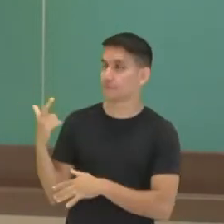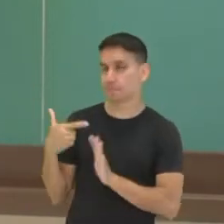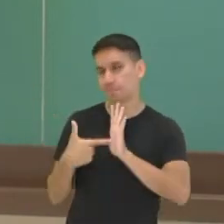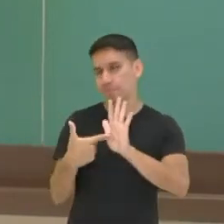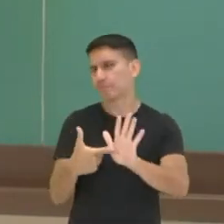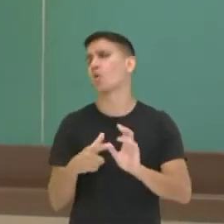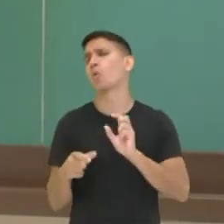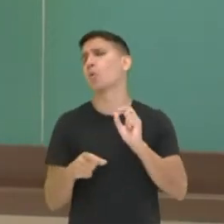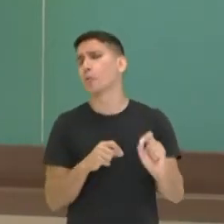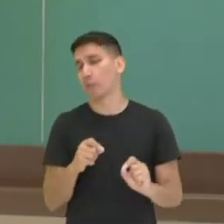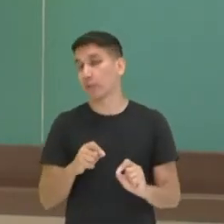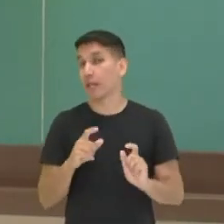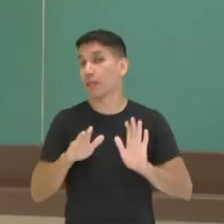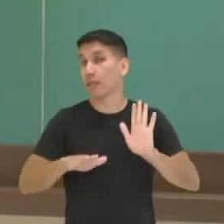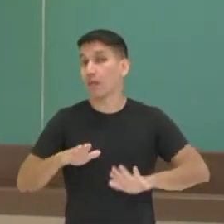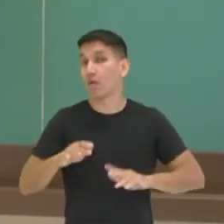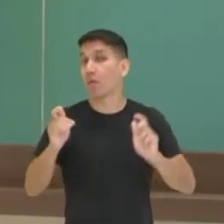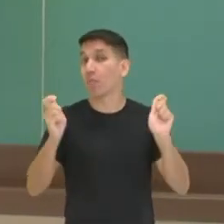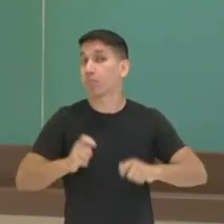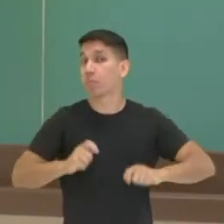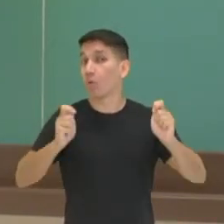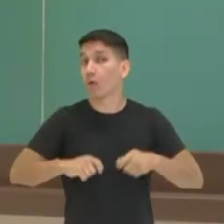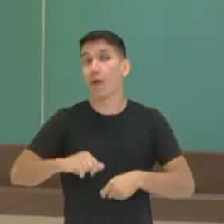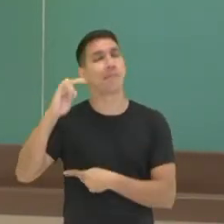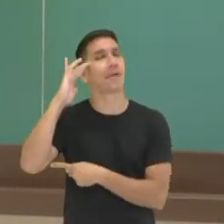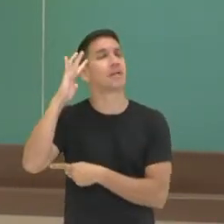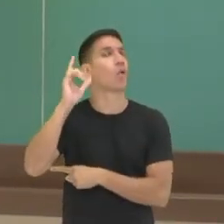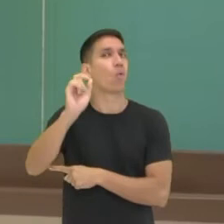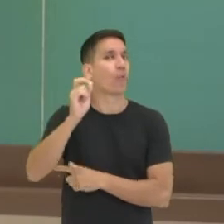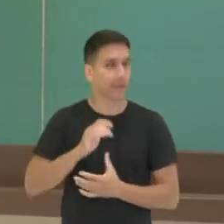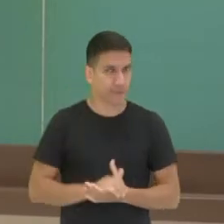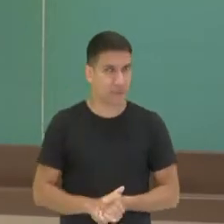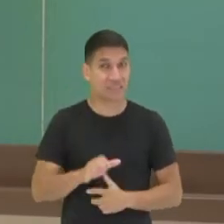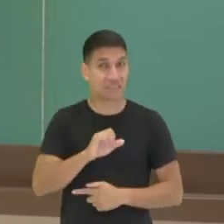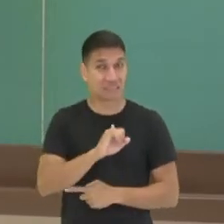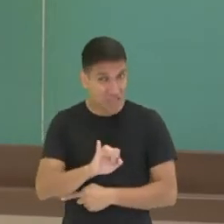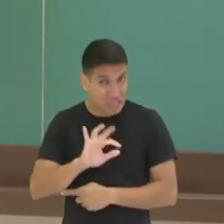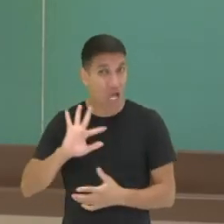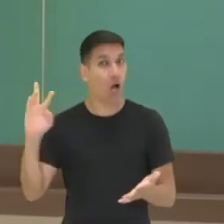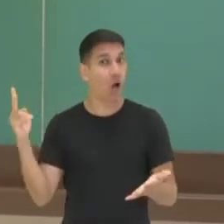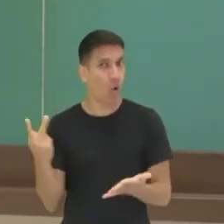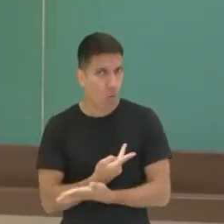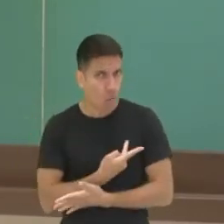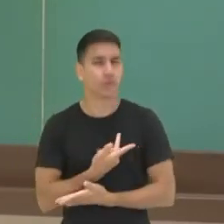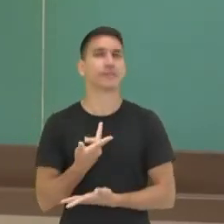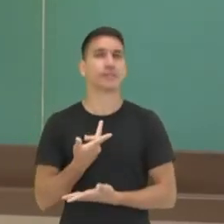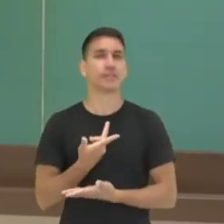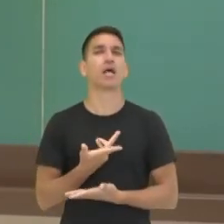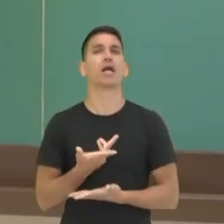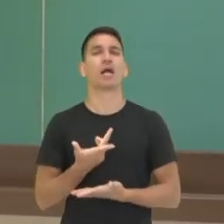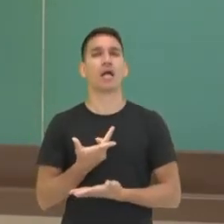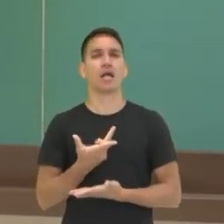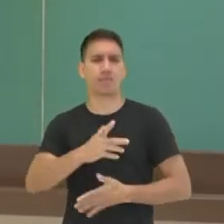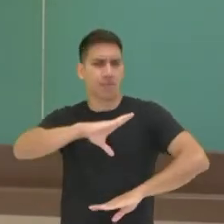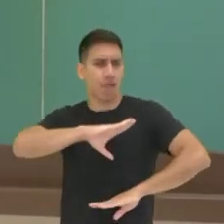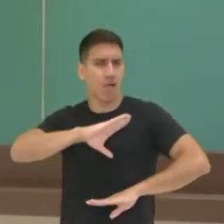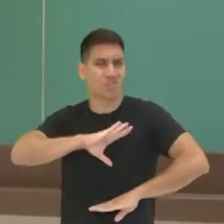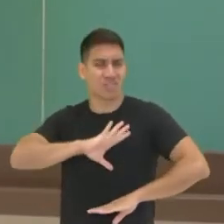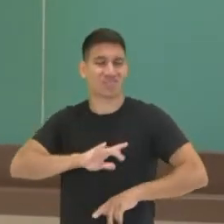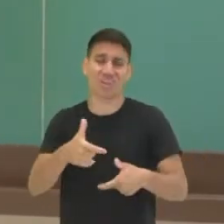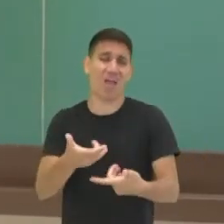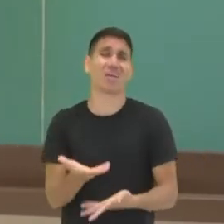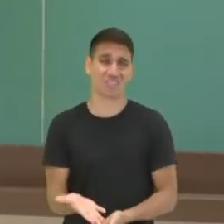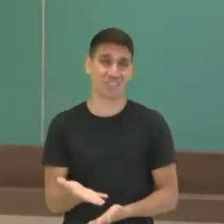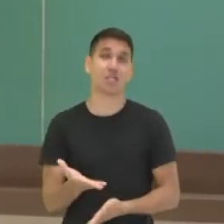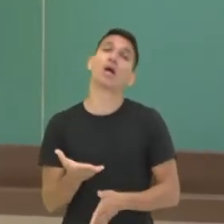sugere uma possibilidade de se pensar que quando a gente se envolve numa situação assim, existe uma legislação que nos ampara,